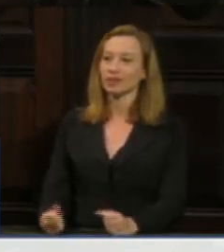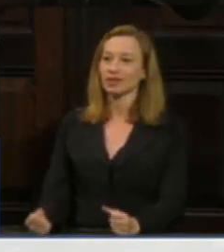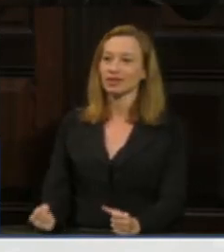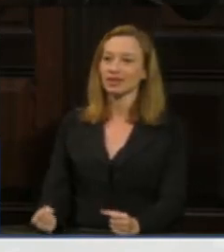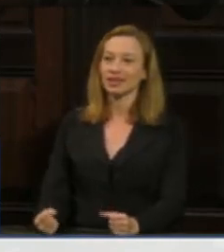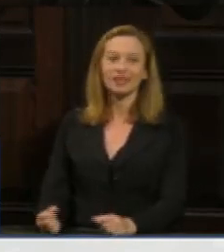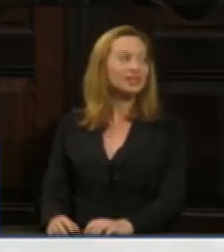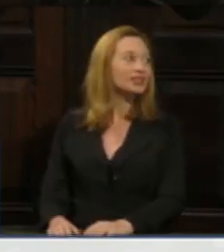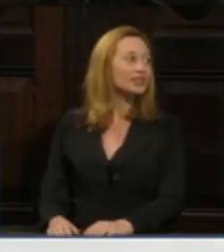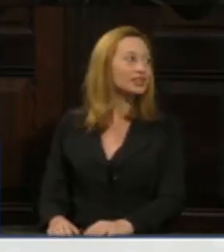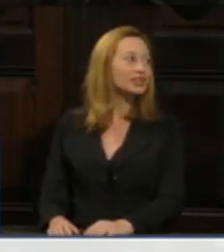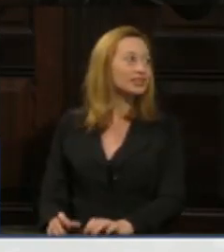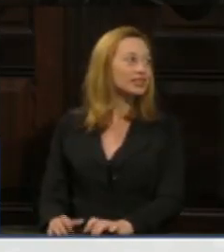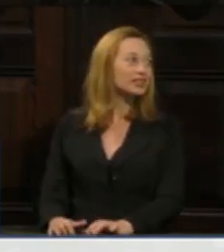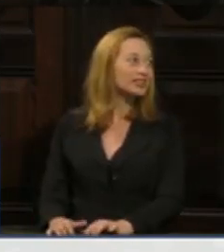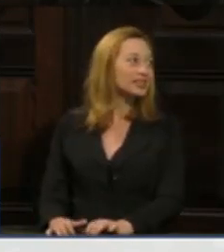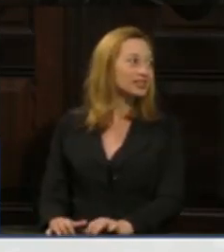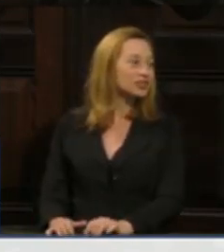precisar, substituirei aí.